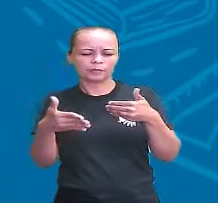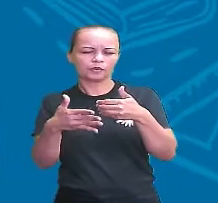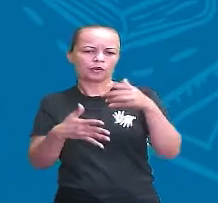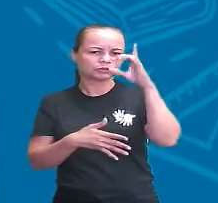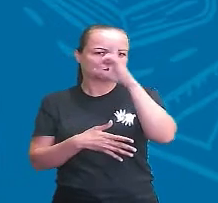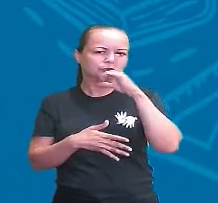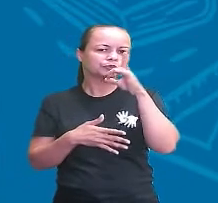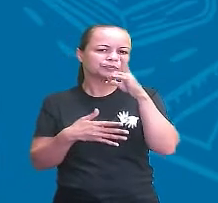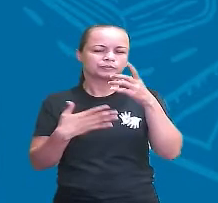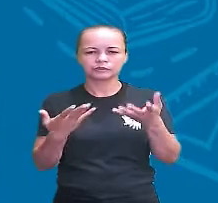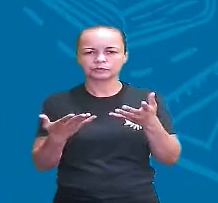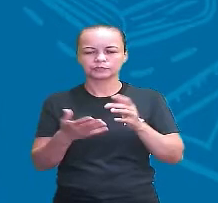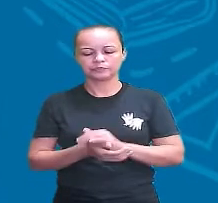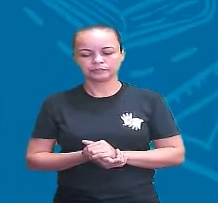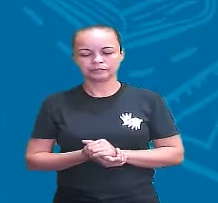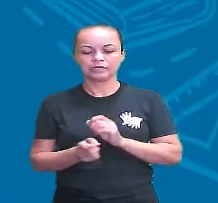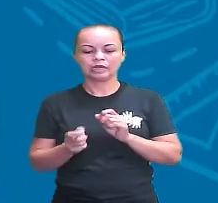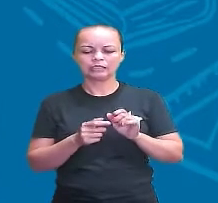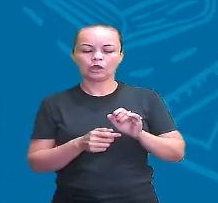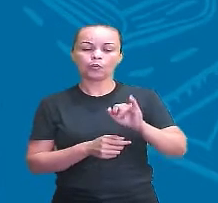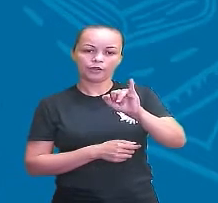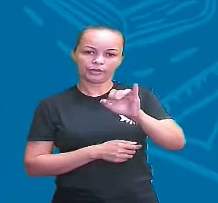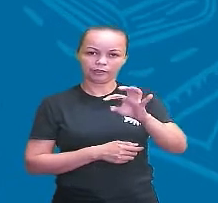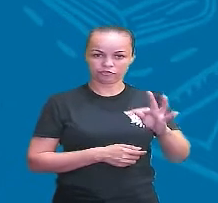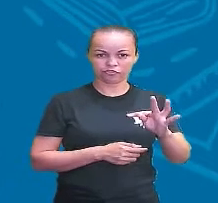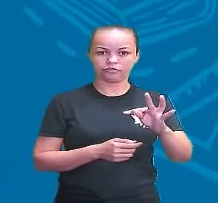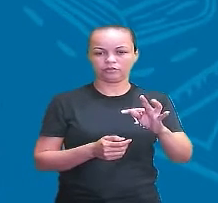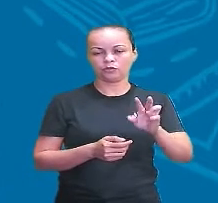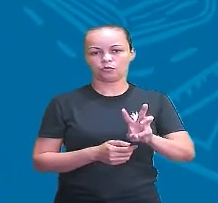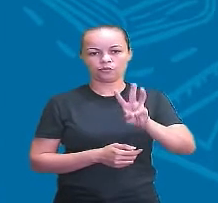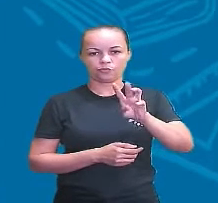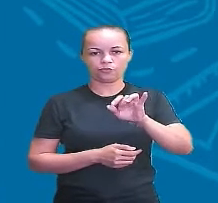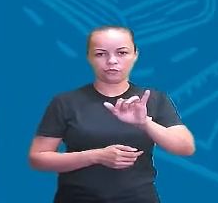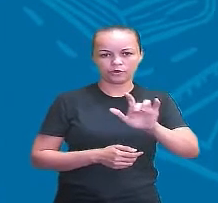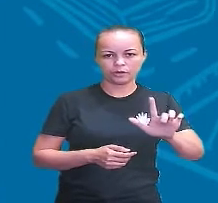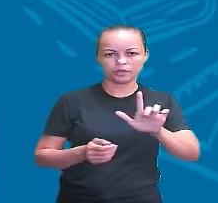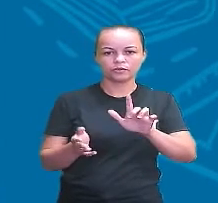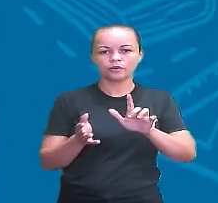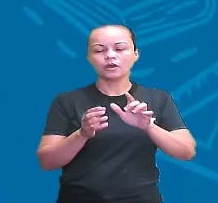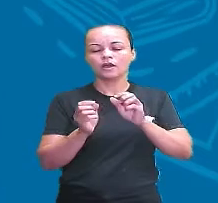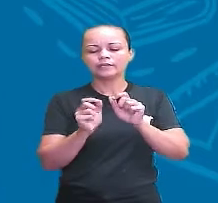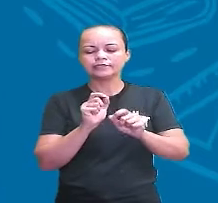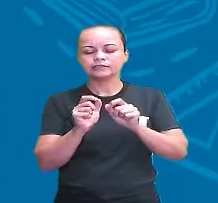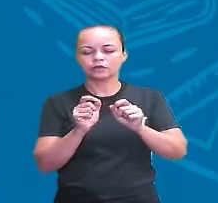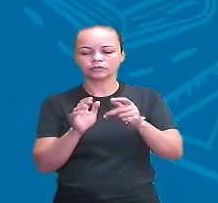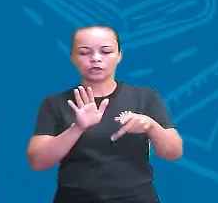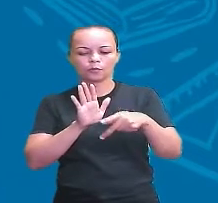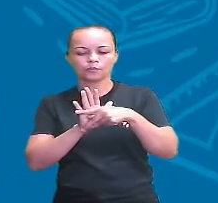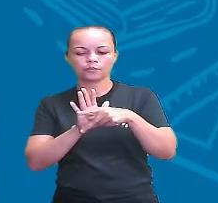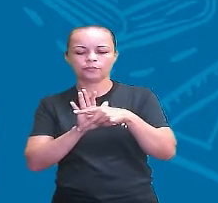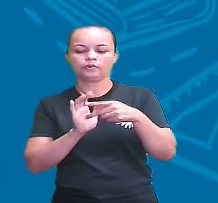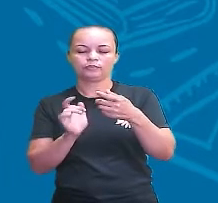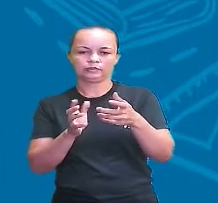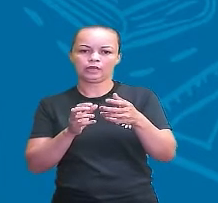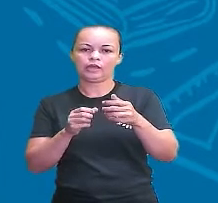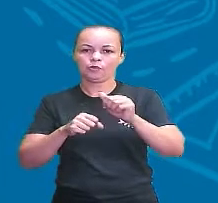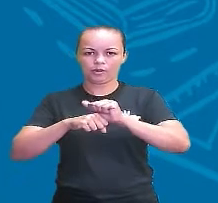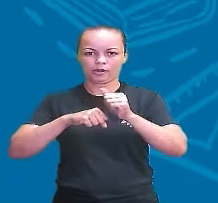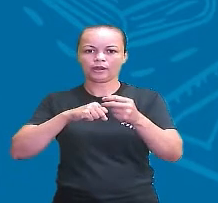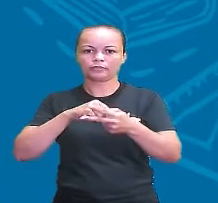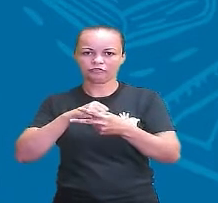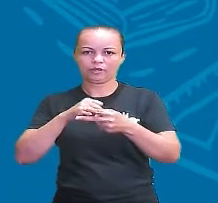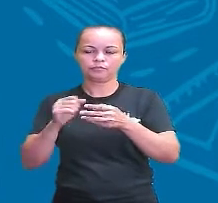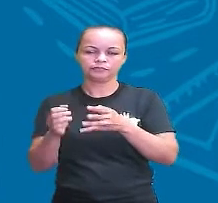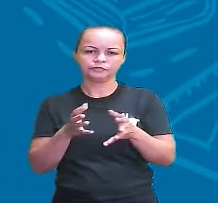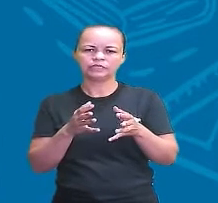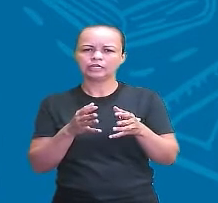futuro ao verbo rain. E nós temos aí essa palavrinha que é o advérbio, probably é um advérbio, tá?